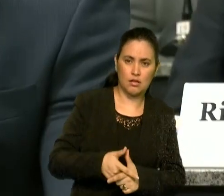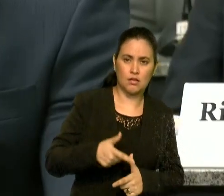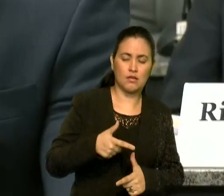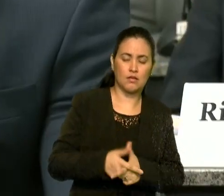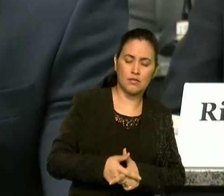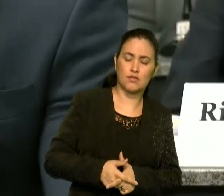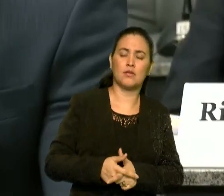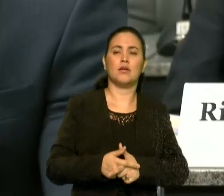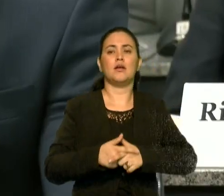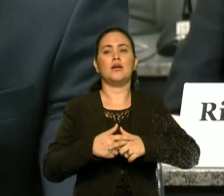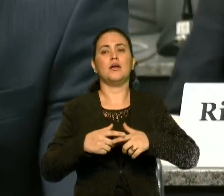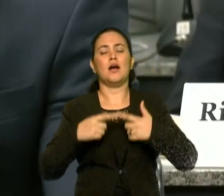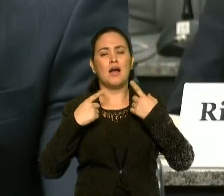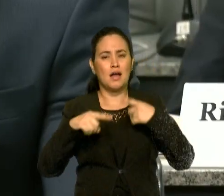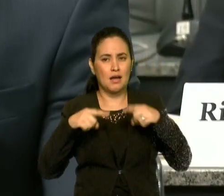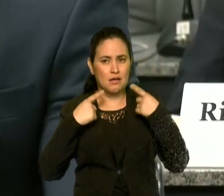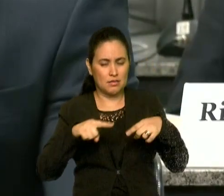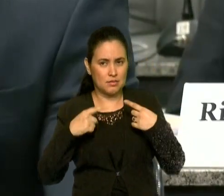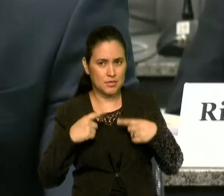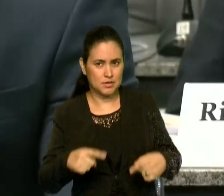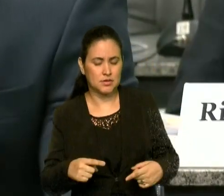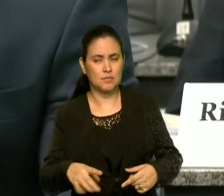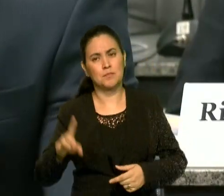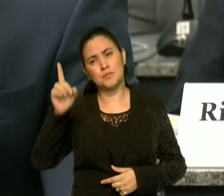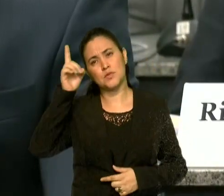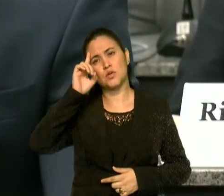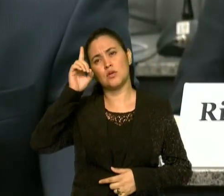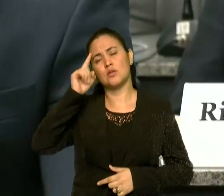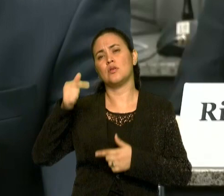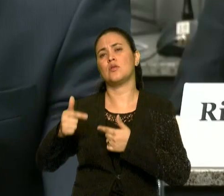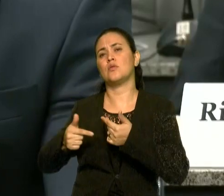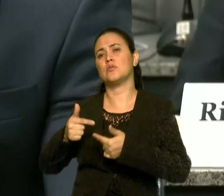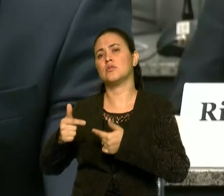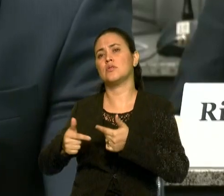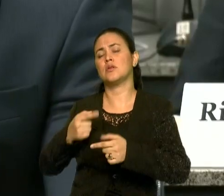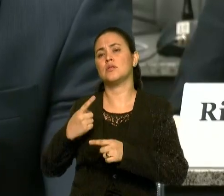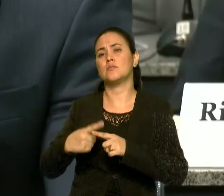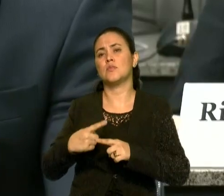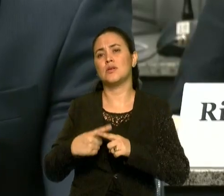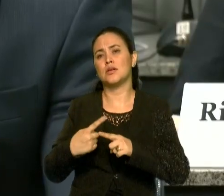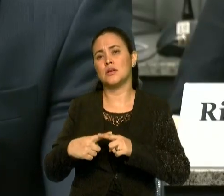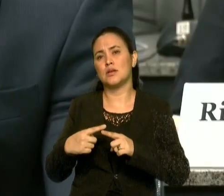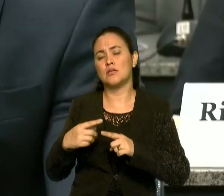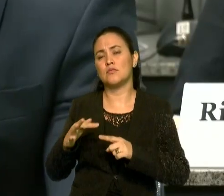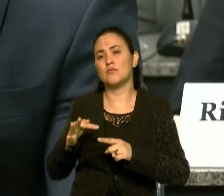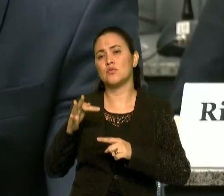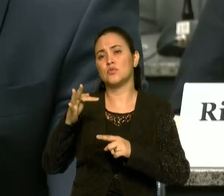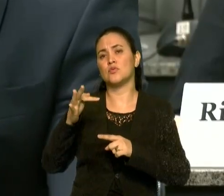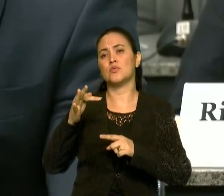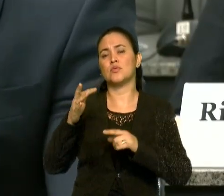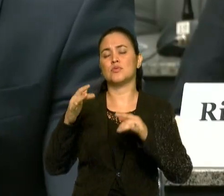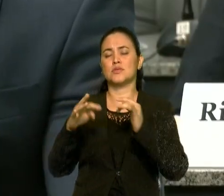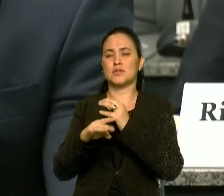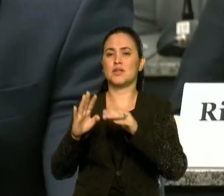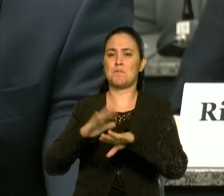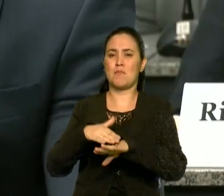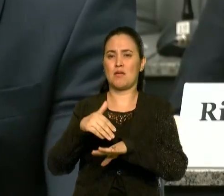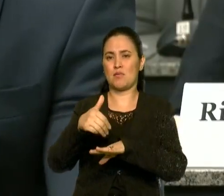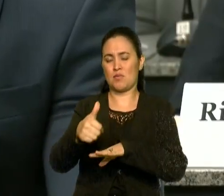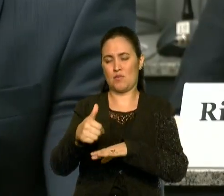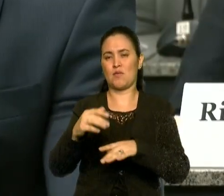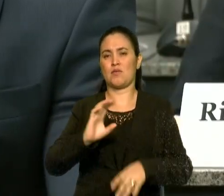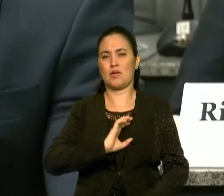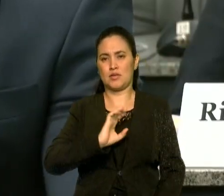uma cidade melhor, por uma Caxias melhor. E isso eu sei porque meu pai, antes de ser prefeito, foi vereador. Nós tivemos esse mesmo trabalho que os senhores